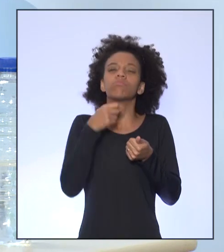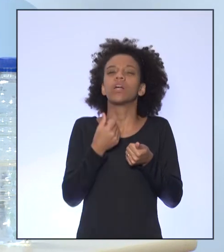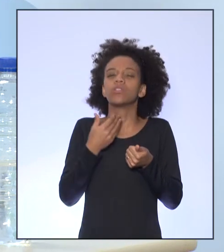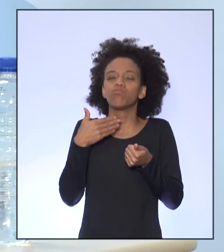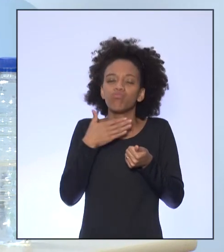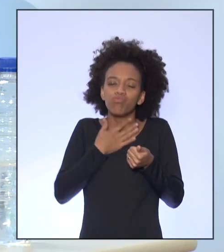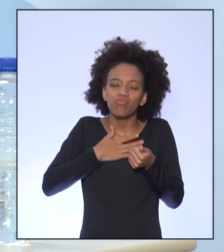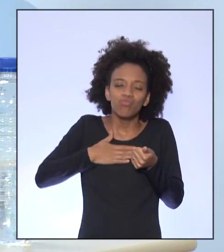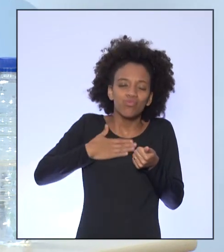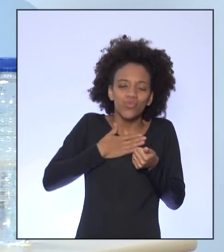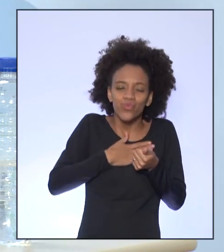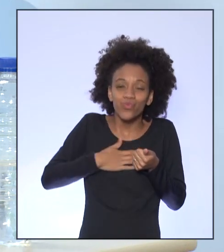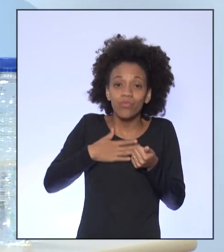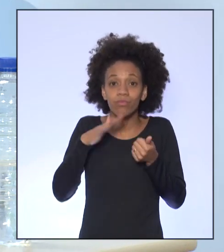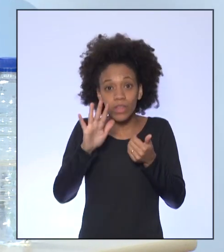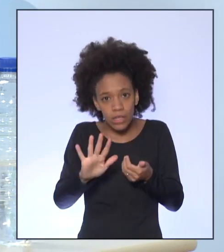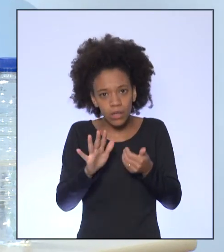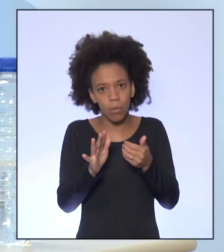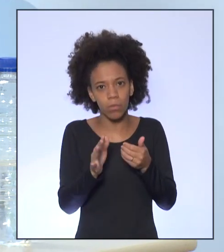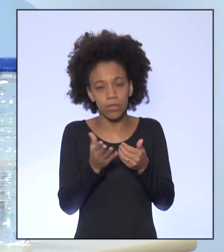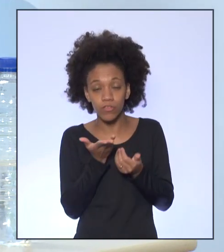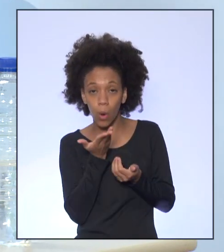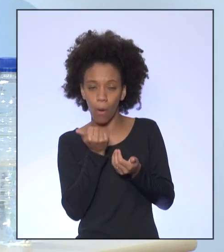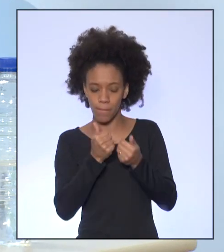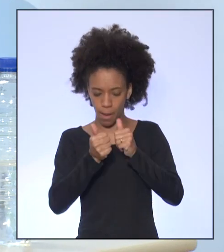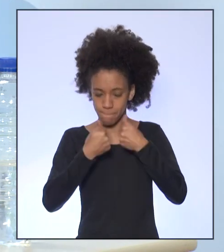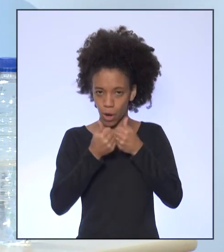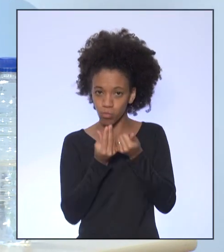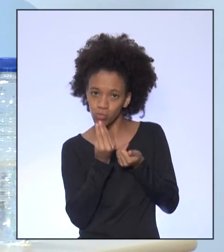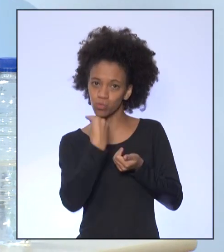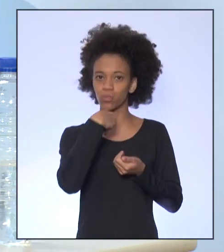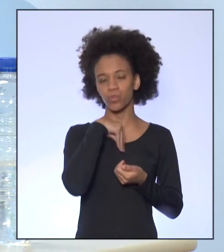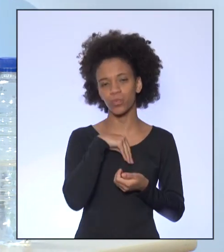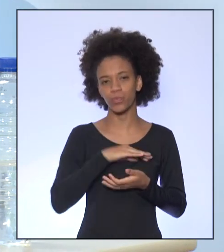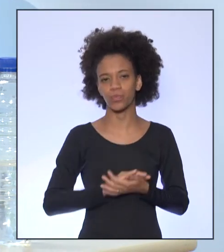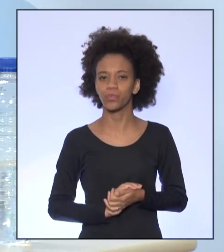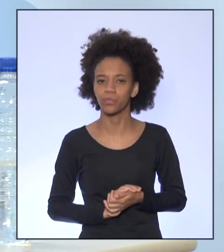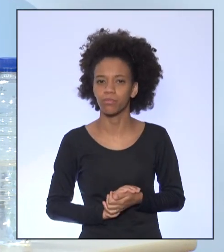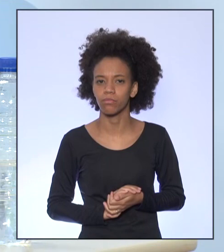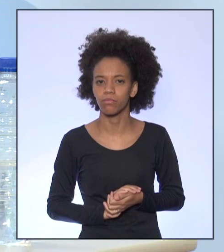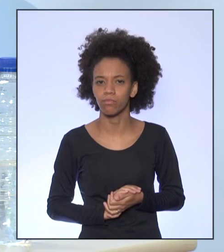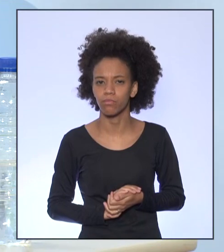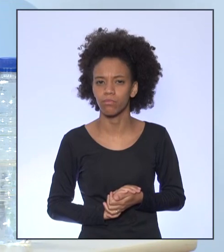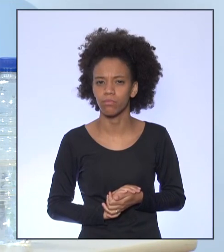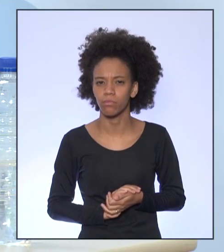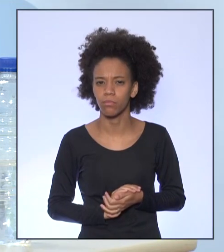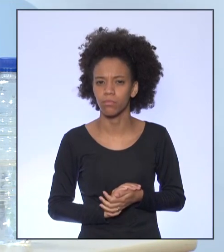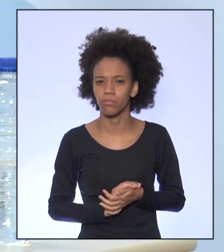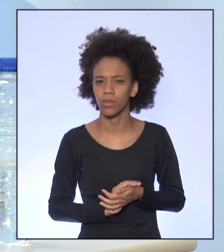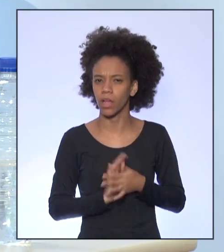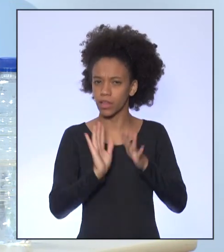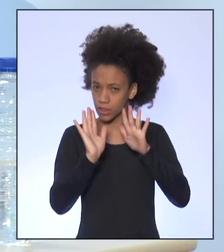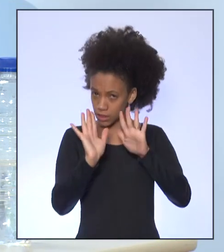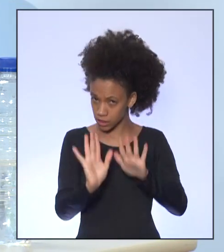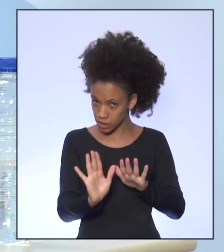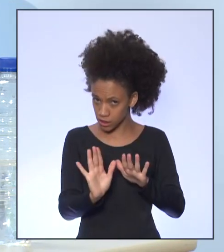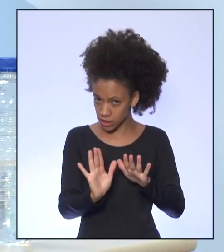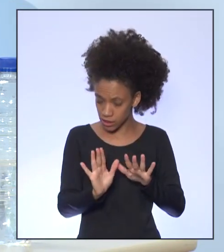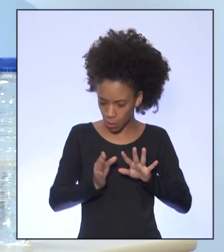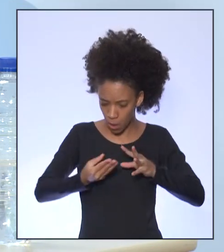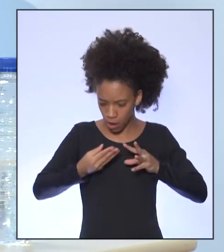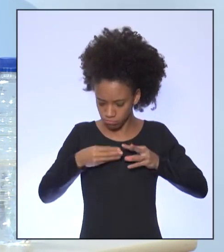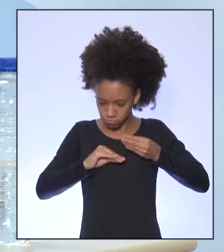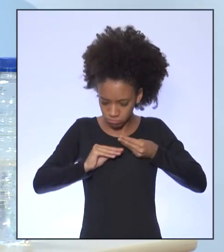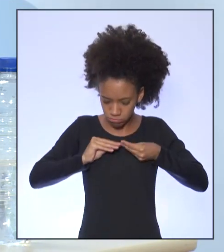sabor gostoso. Então, eu vou digerir esse meu alimento, certo? Parte desse alimento meu corpo